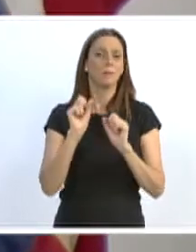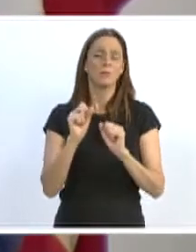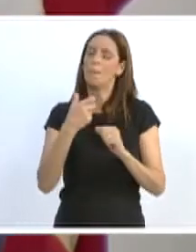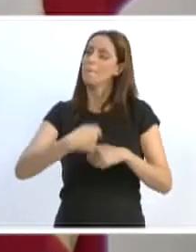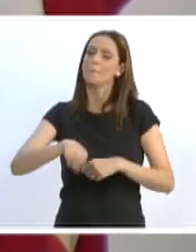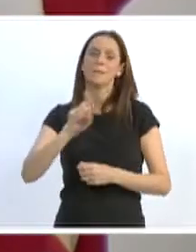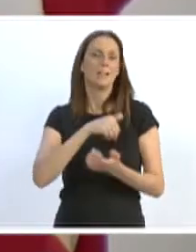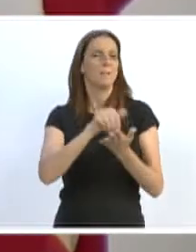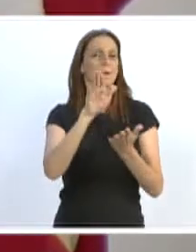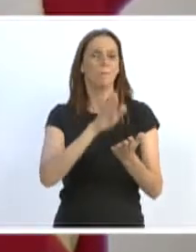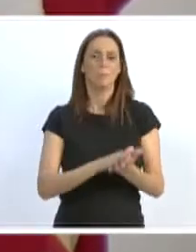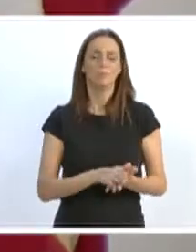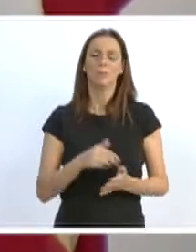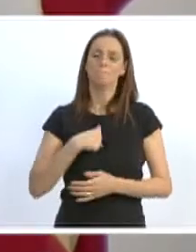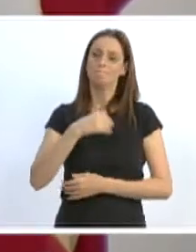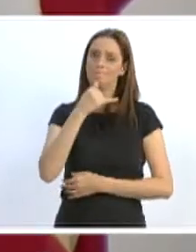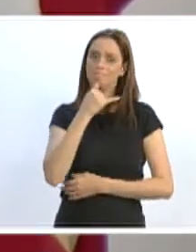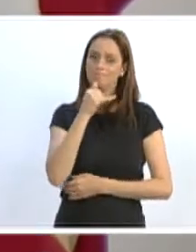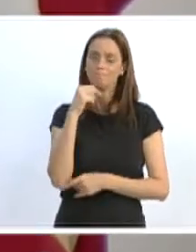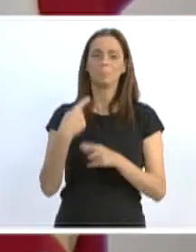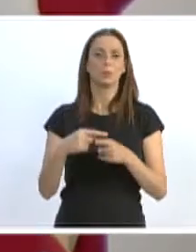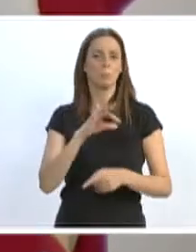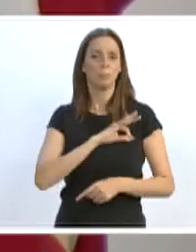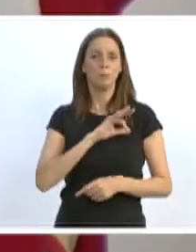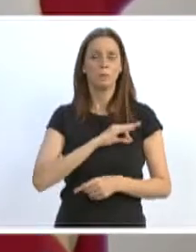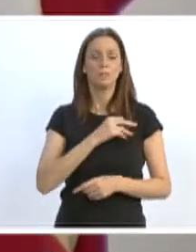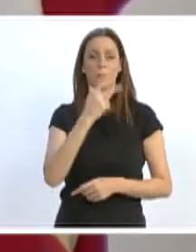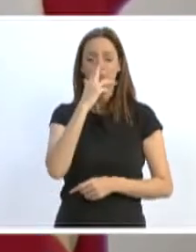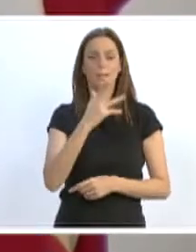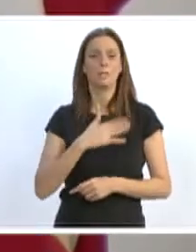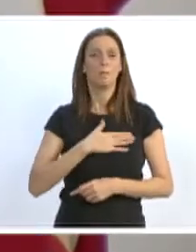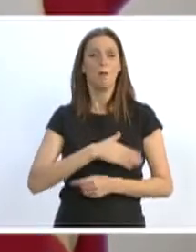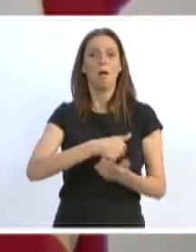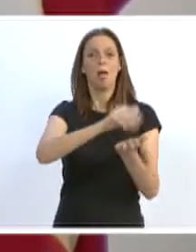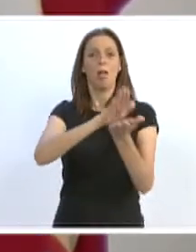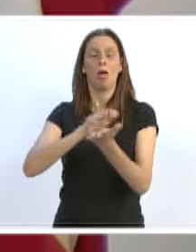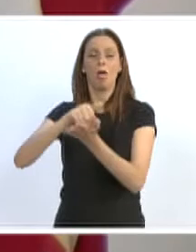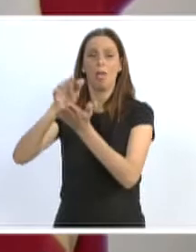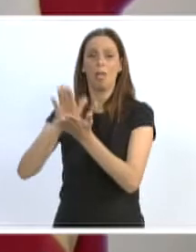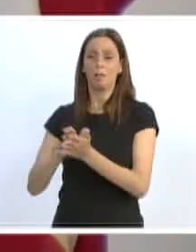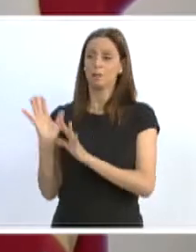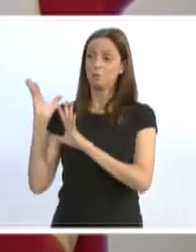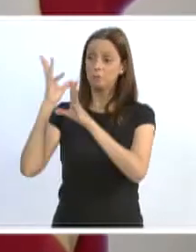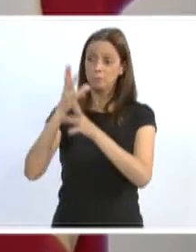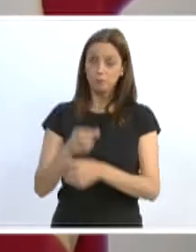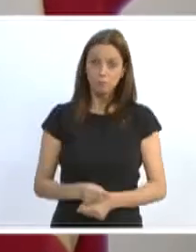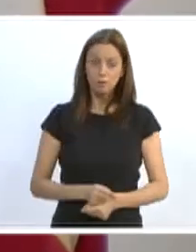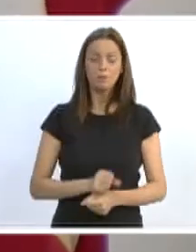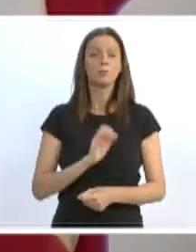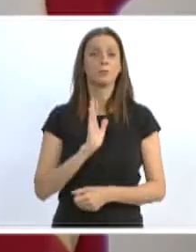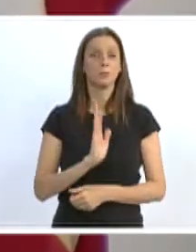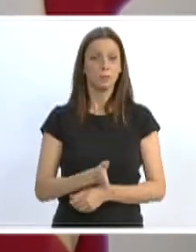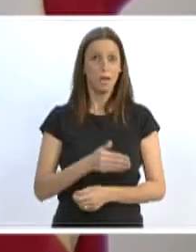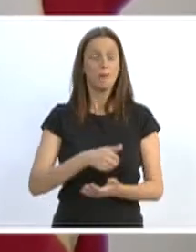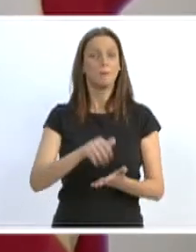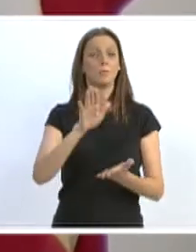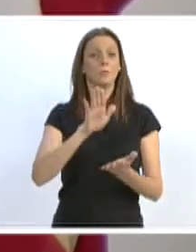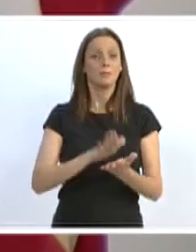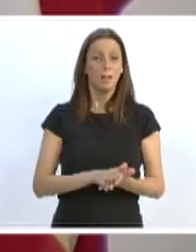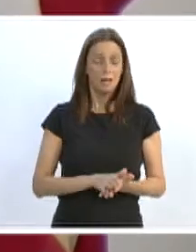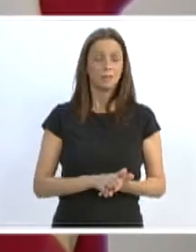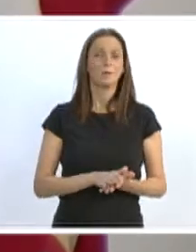e digo mais do ano passado até agora já foram notificados já foram multados